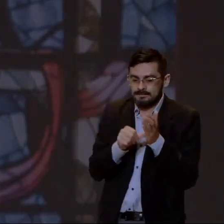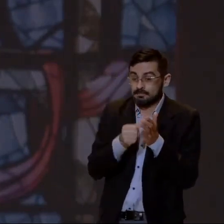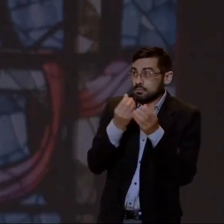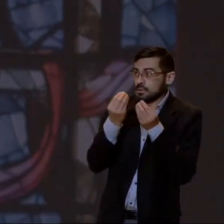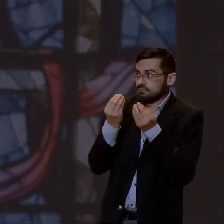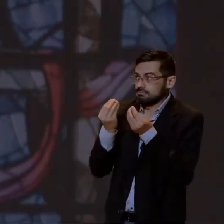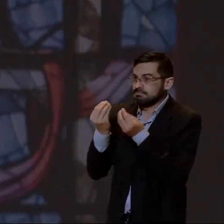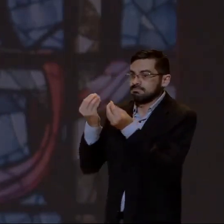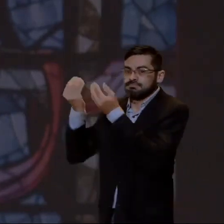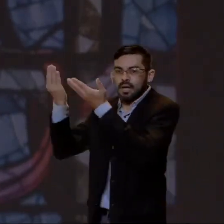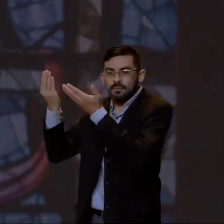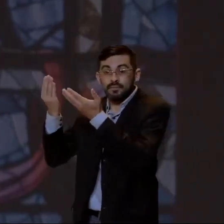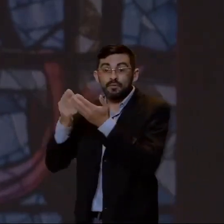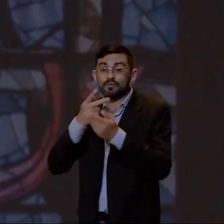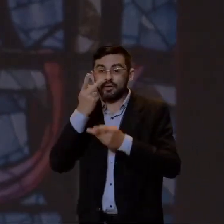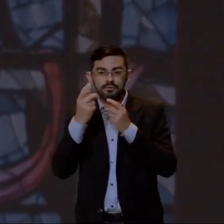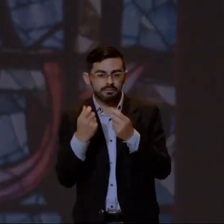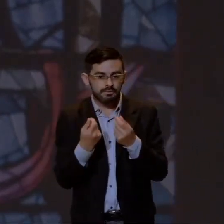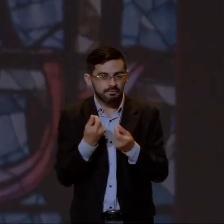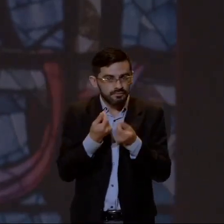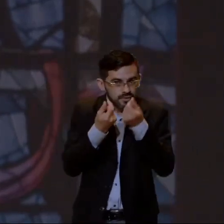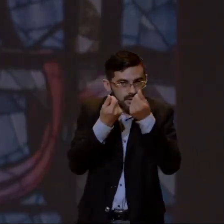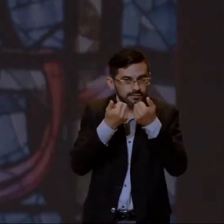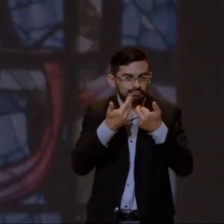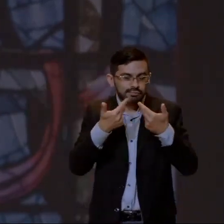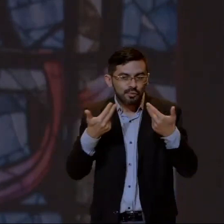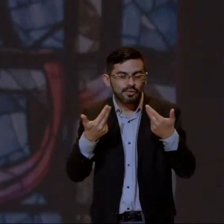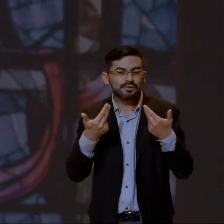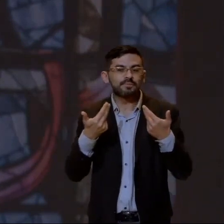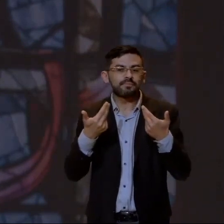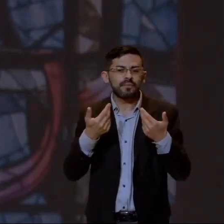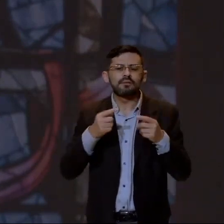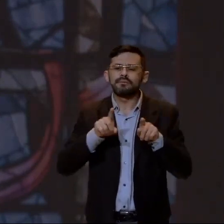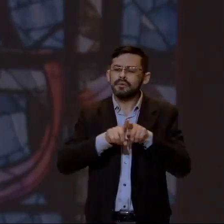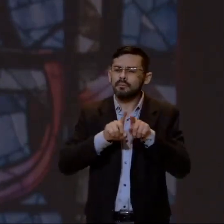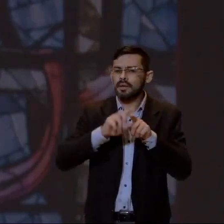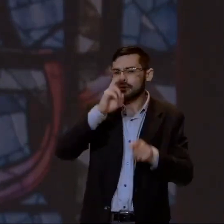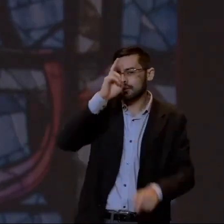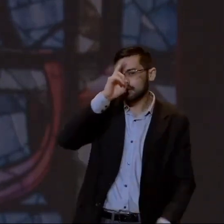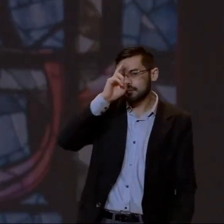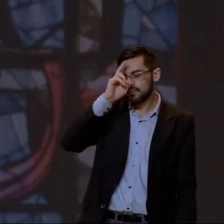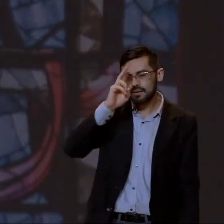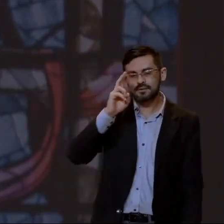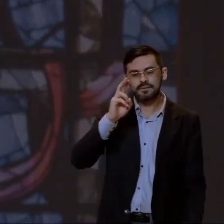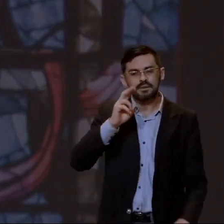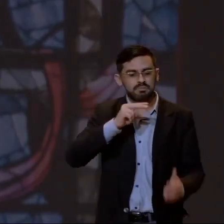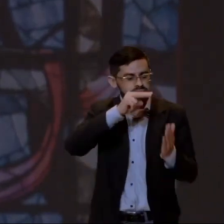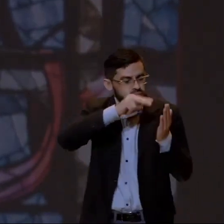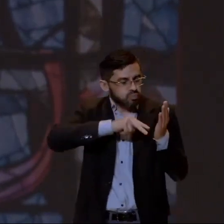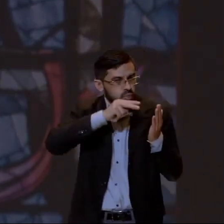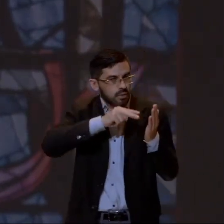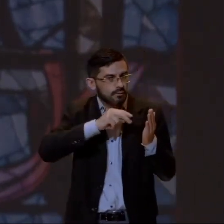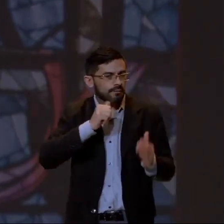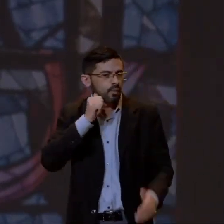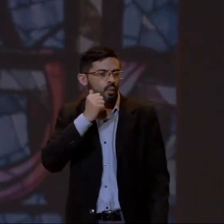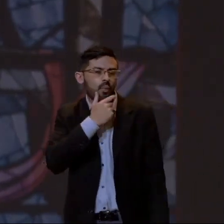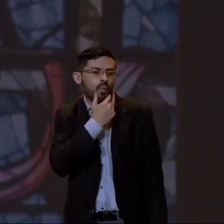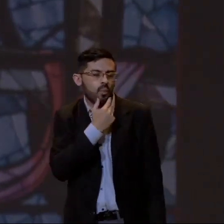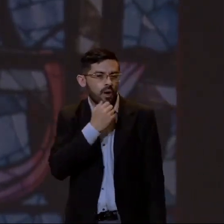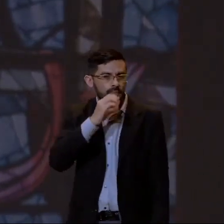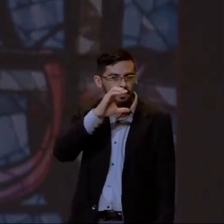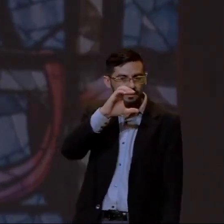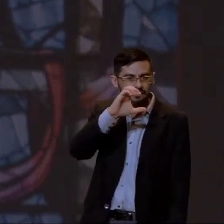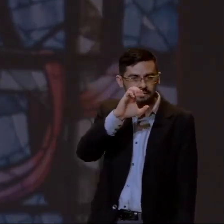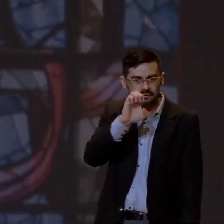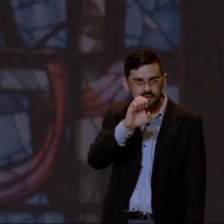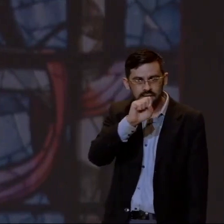Senhor, falando sobre finanças. Eu me lembrei de uma história que li. O César, o pai de um